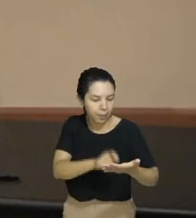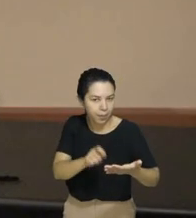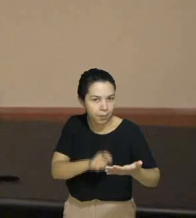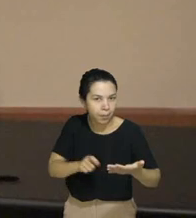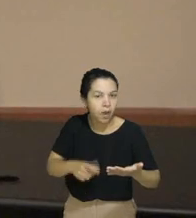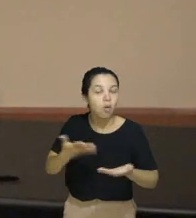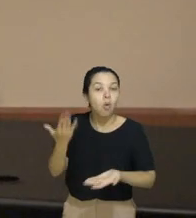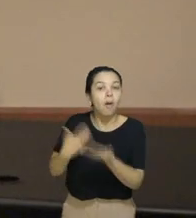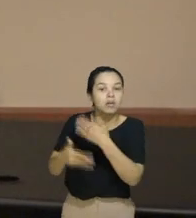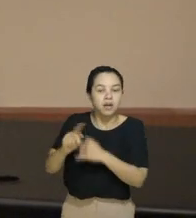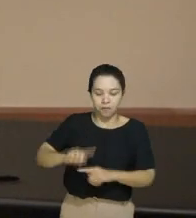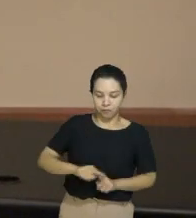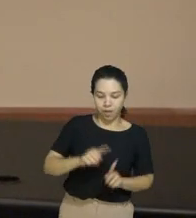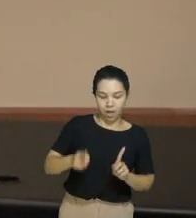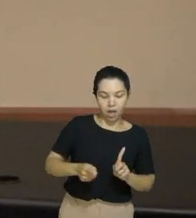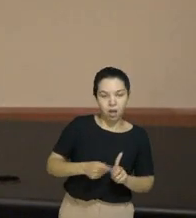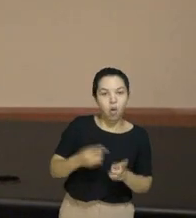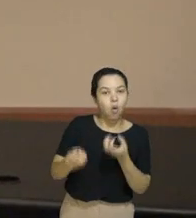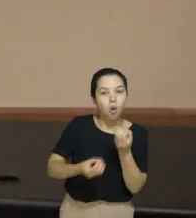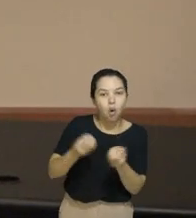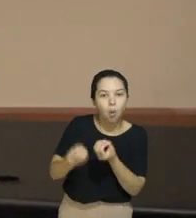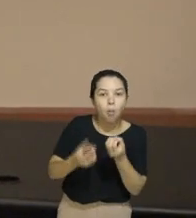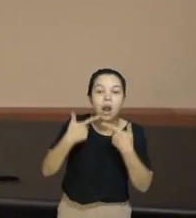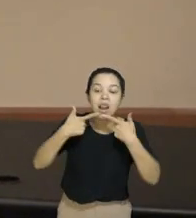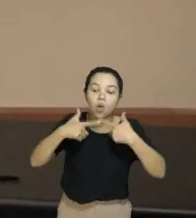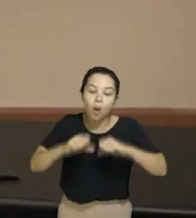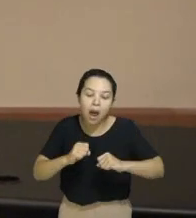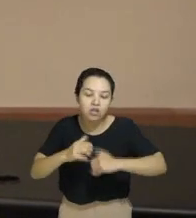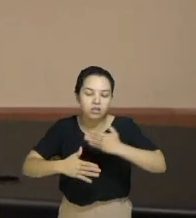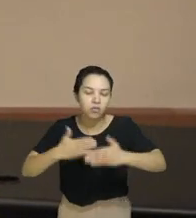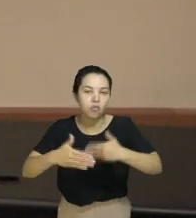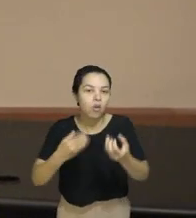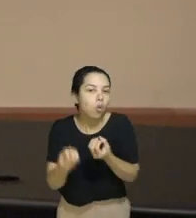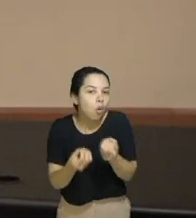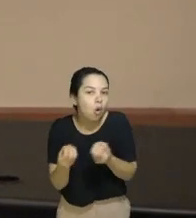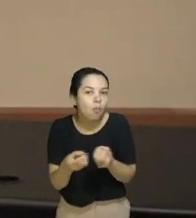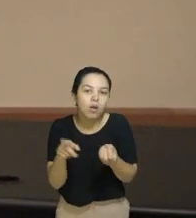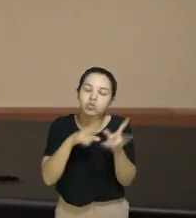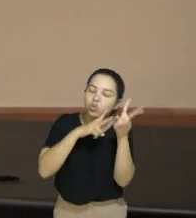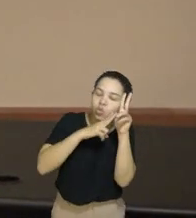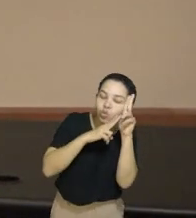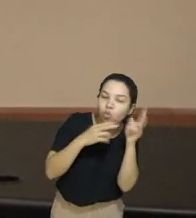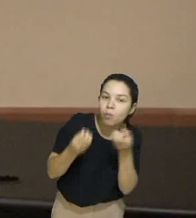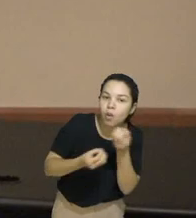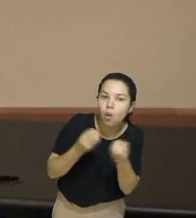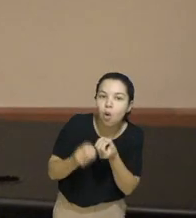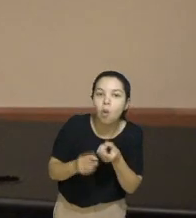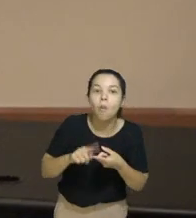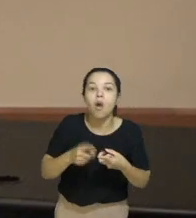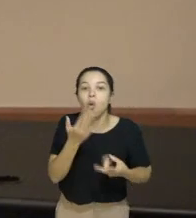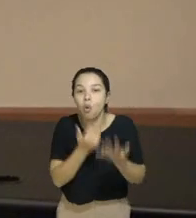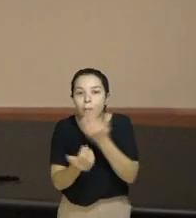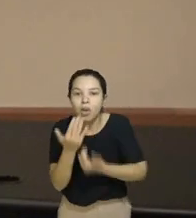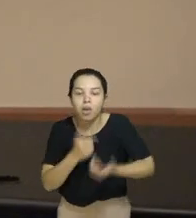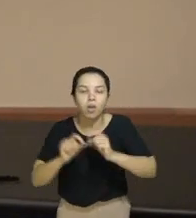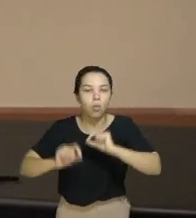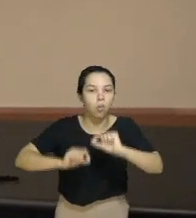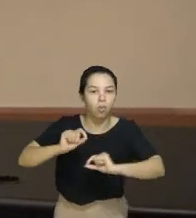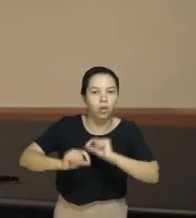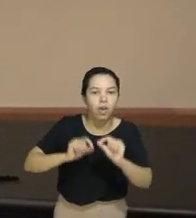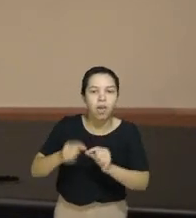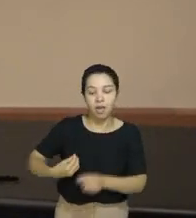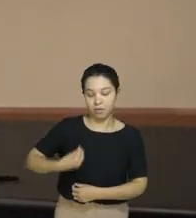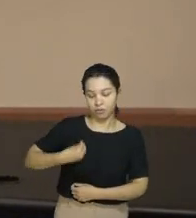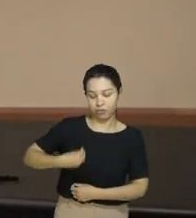gestação, desenvolvimento psicomotor, da linguagem, qualidade de sono, alimentação, como é que é a vida,